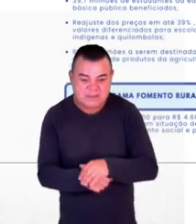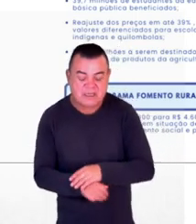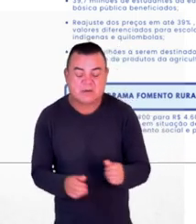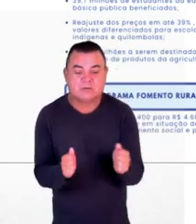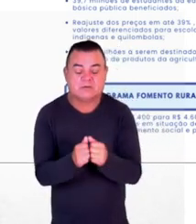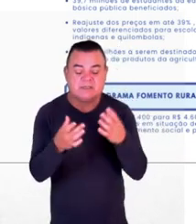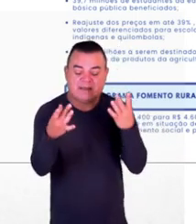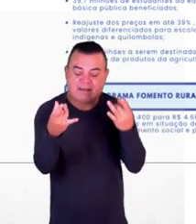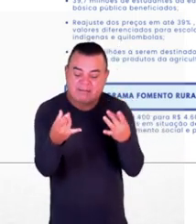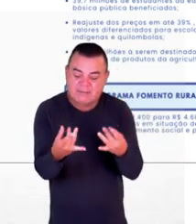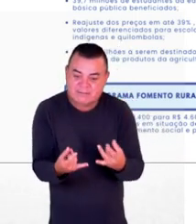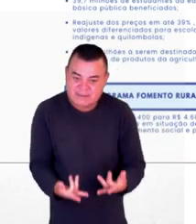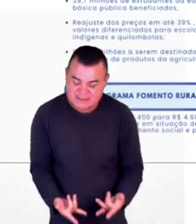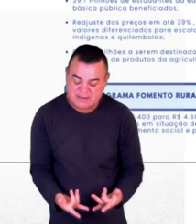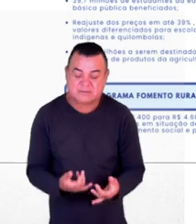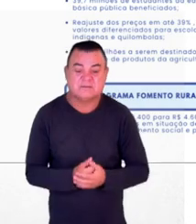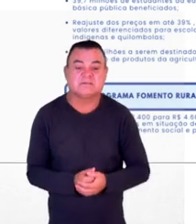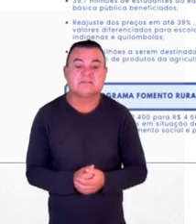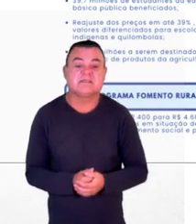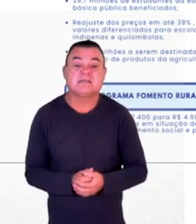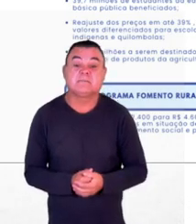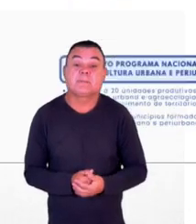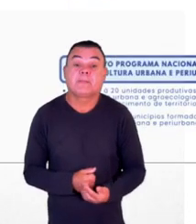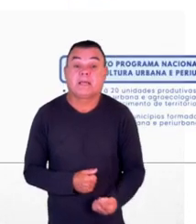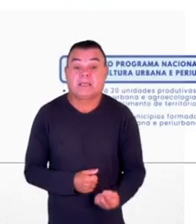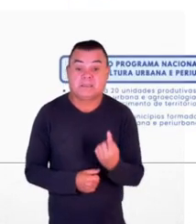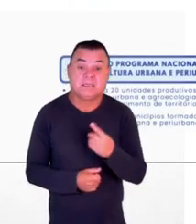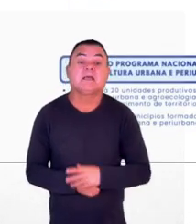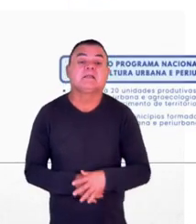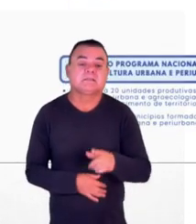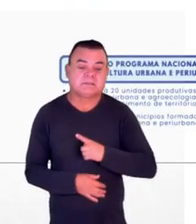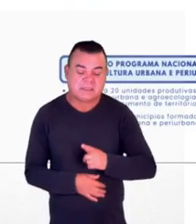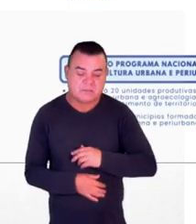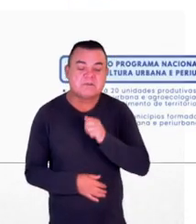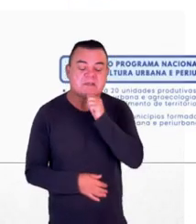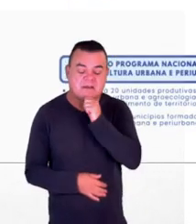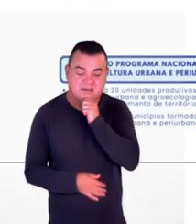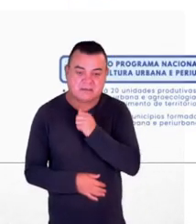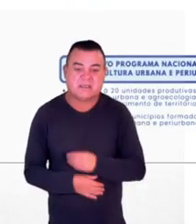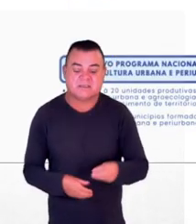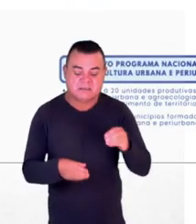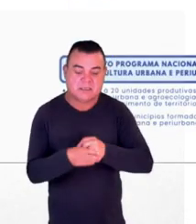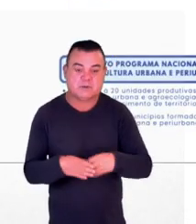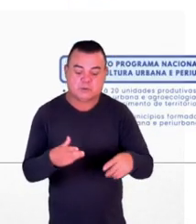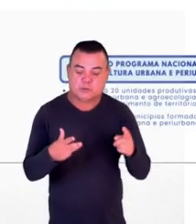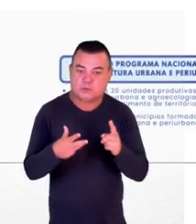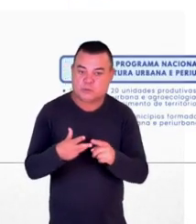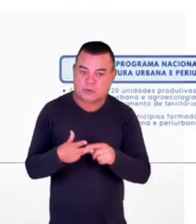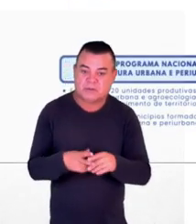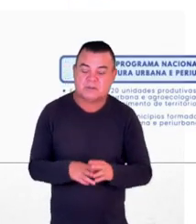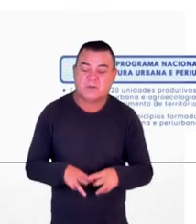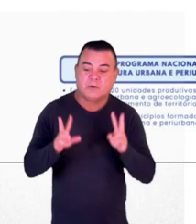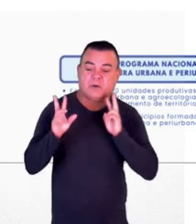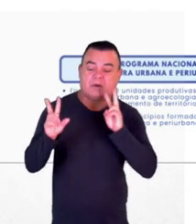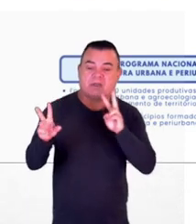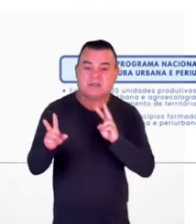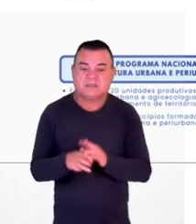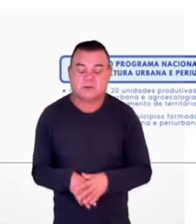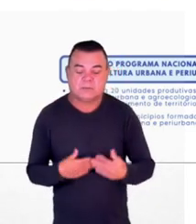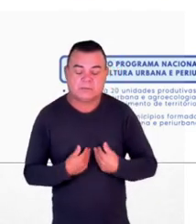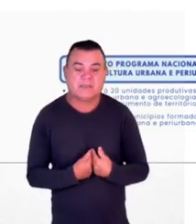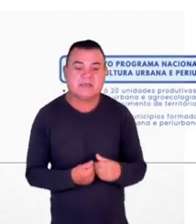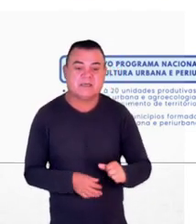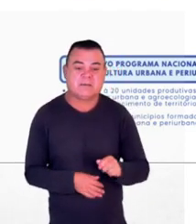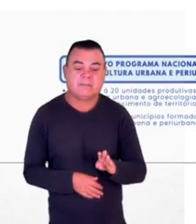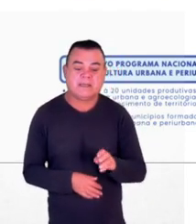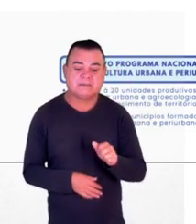necessário mas eh aqui eh temos ainda dentro desse eixo dois eh olhando muito para as dimensões de abastecimento